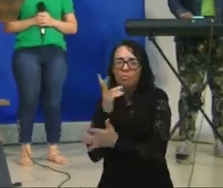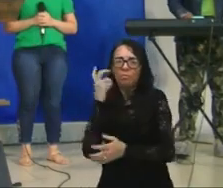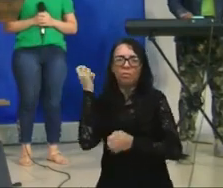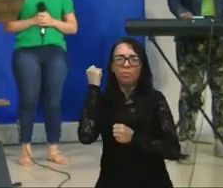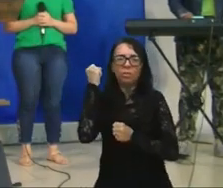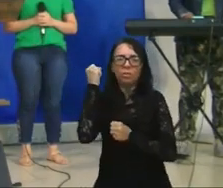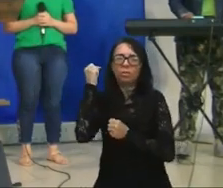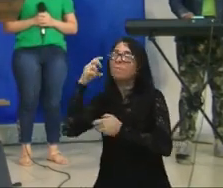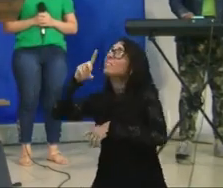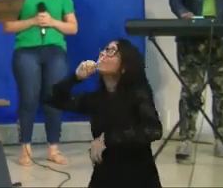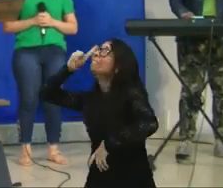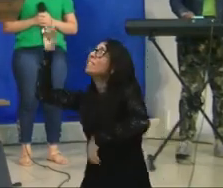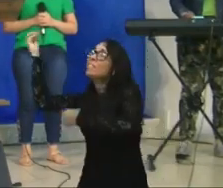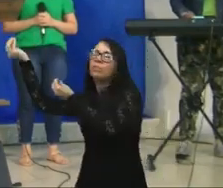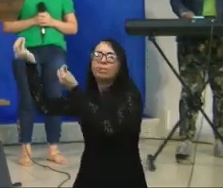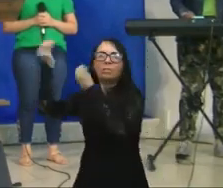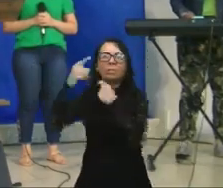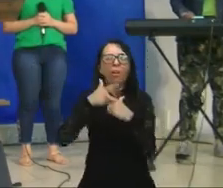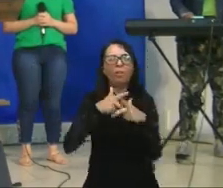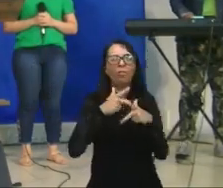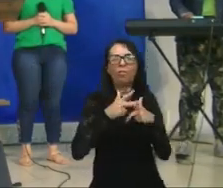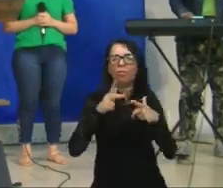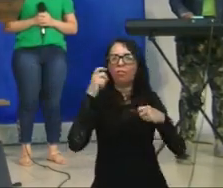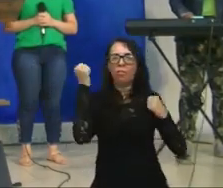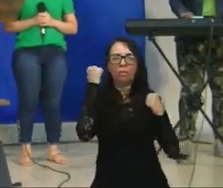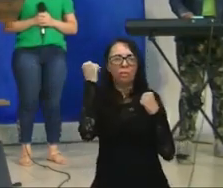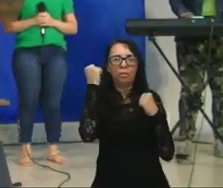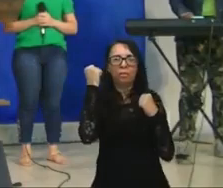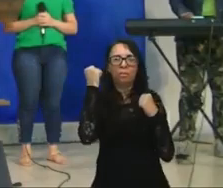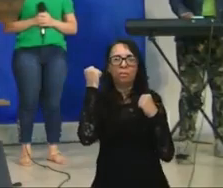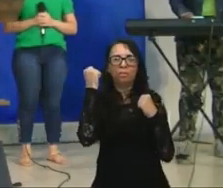Deus, nos alegrarmos na fé e na esperança do nosso Senhor.